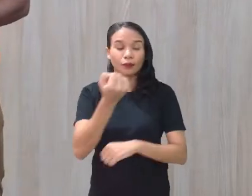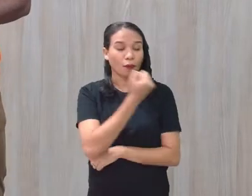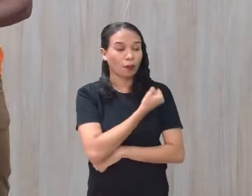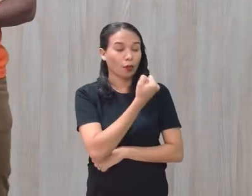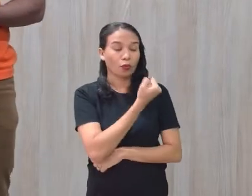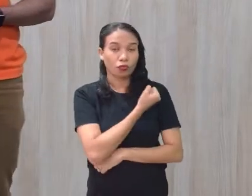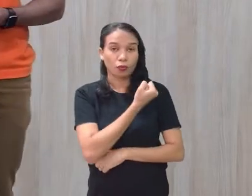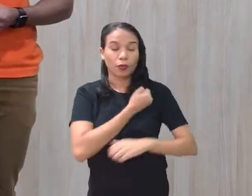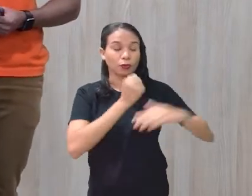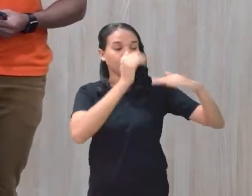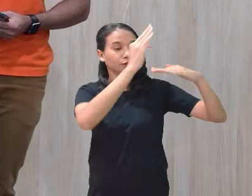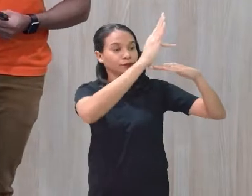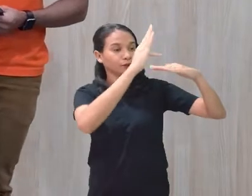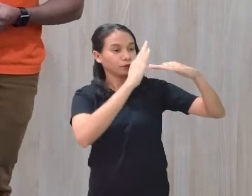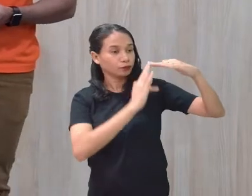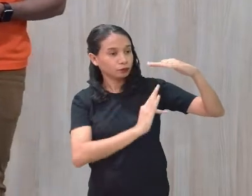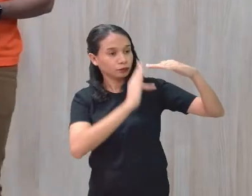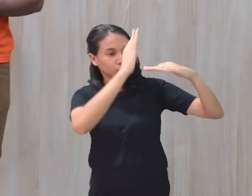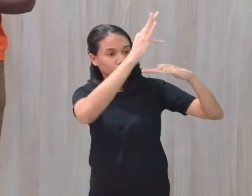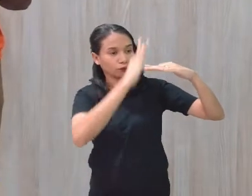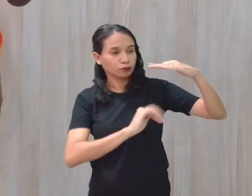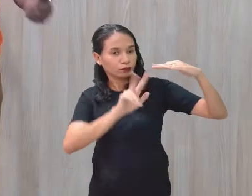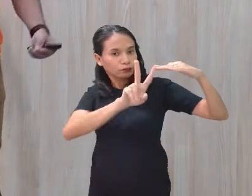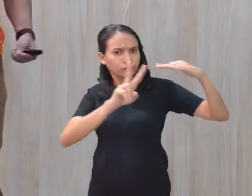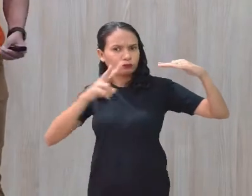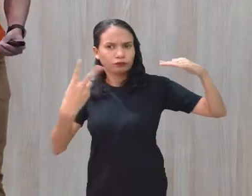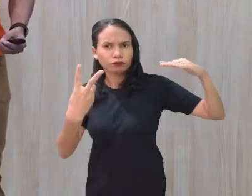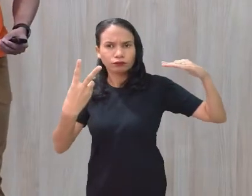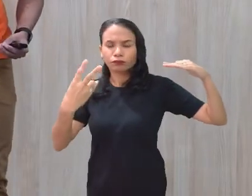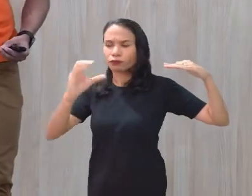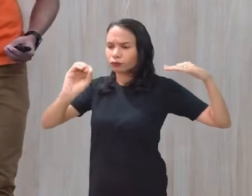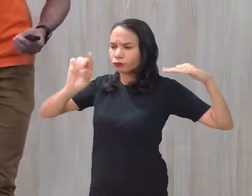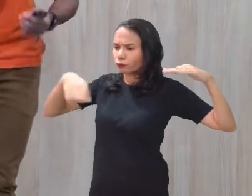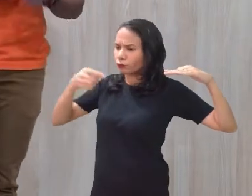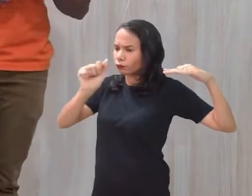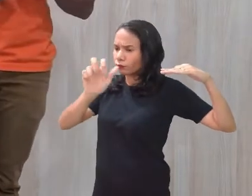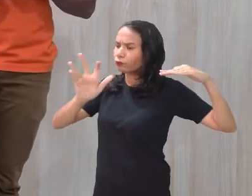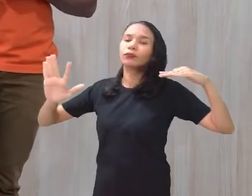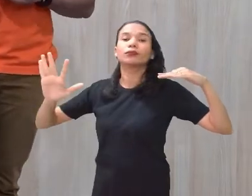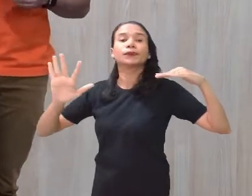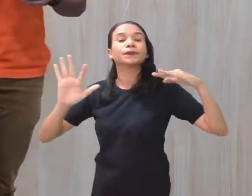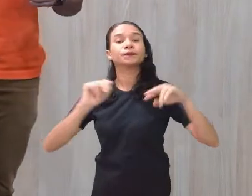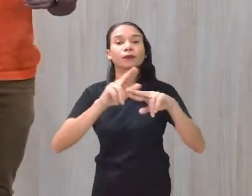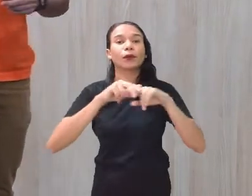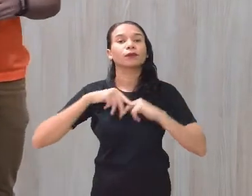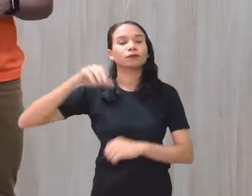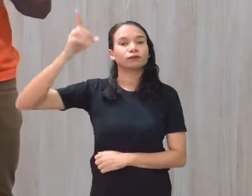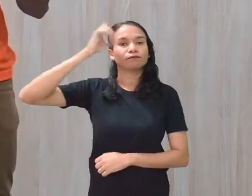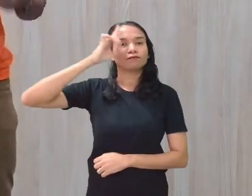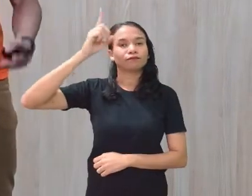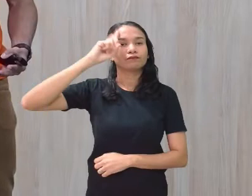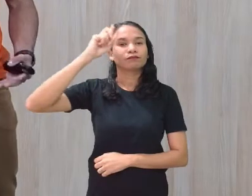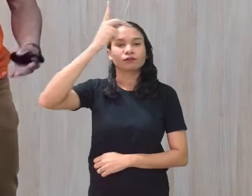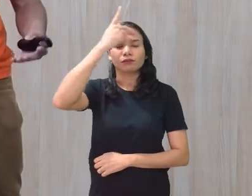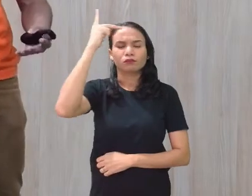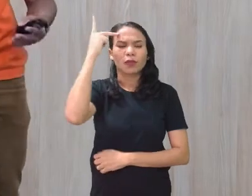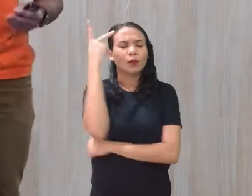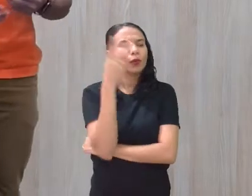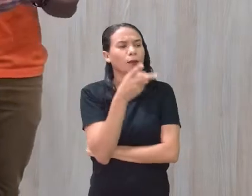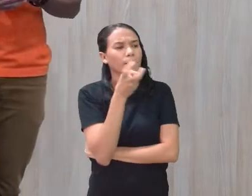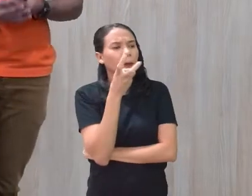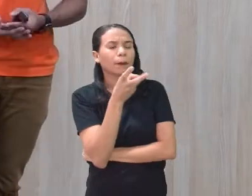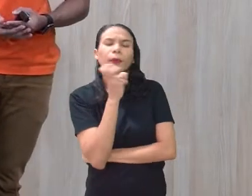número fracionário e um número decimal, tá? No seu dia a dia, você costuma